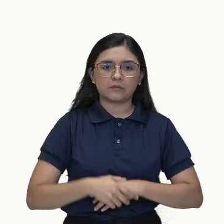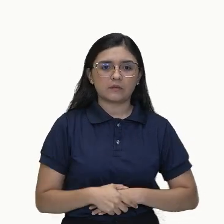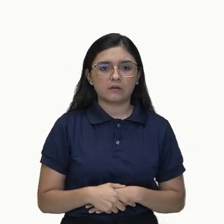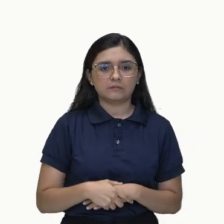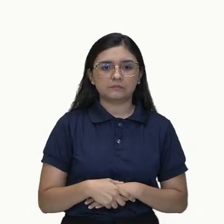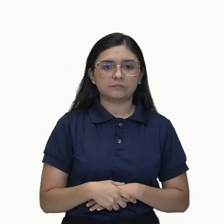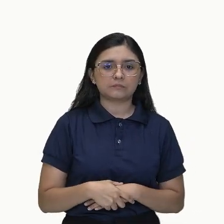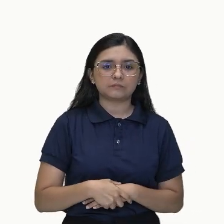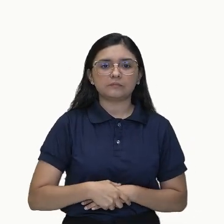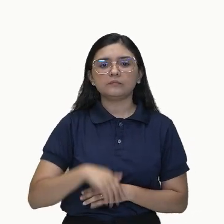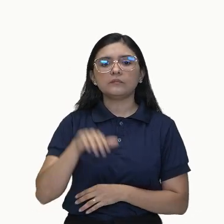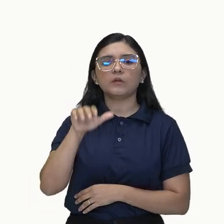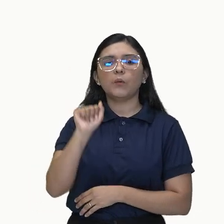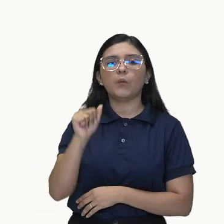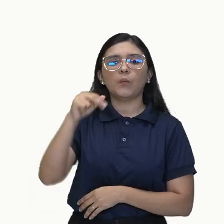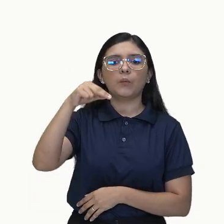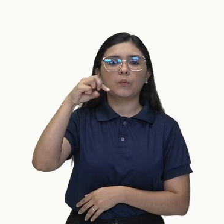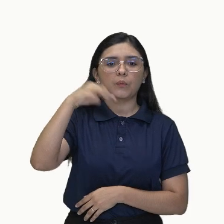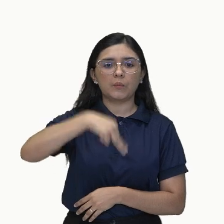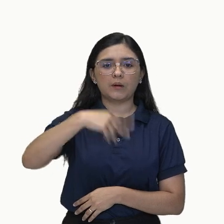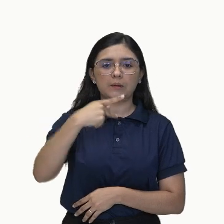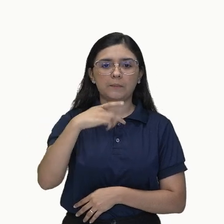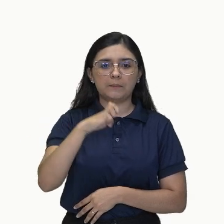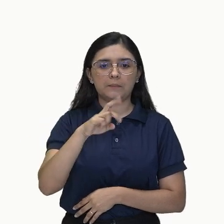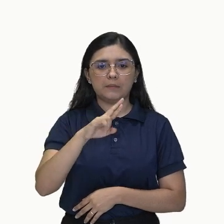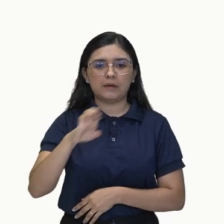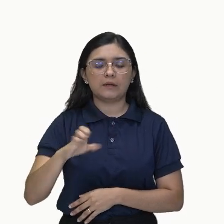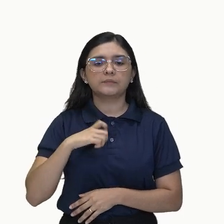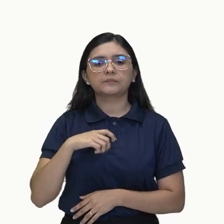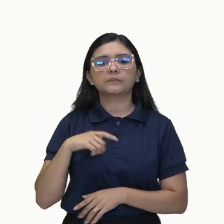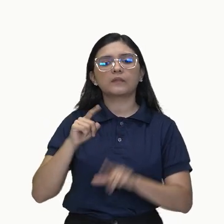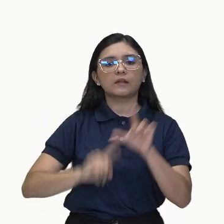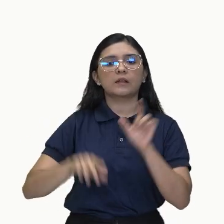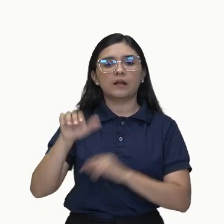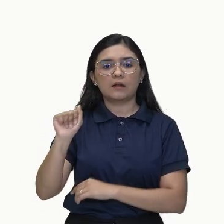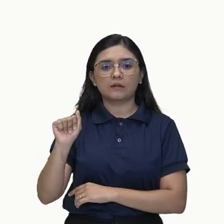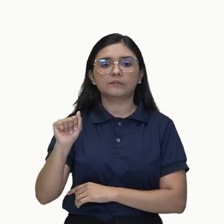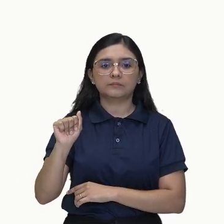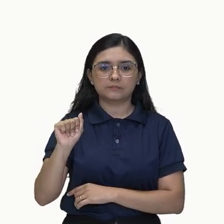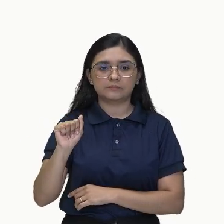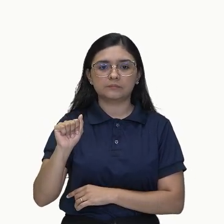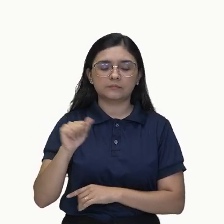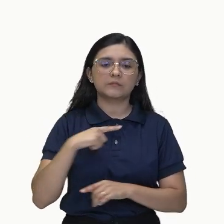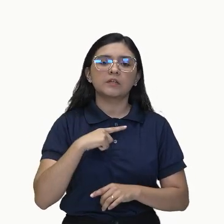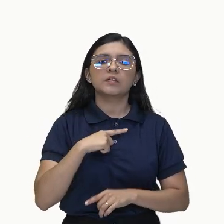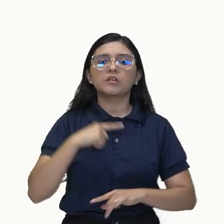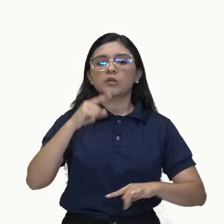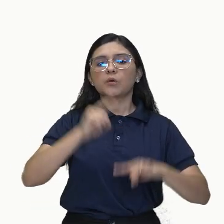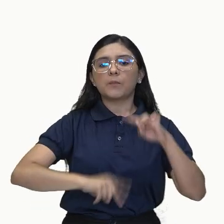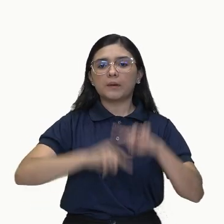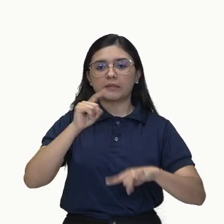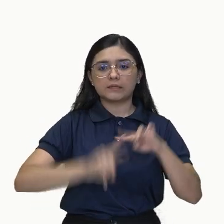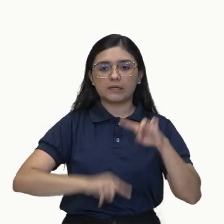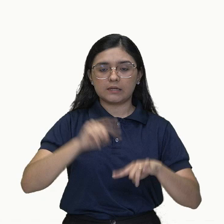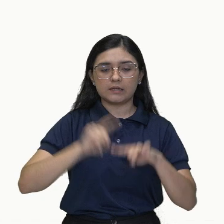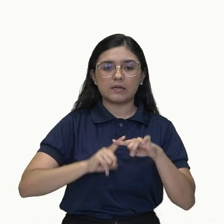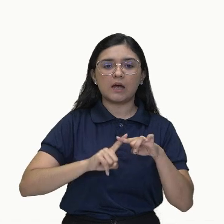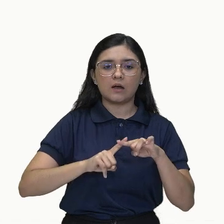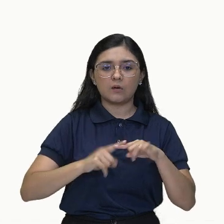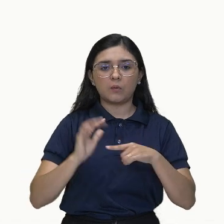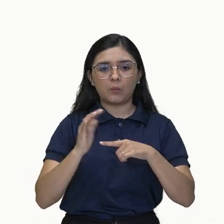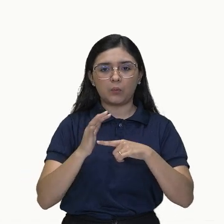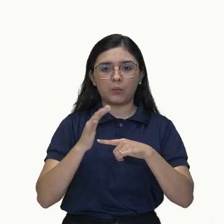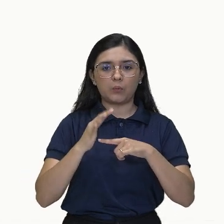ó, o ampere. E o seu aparelho de medição é o amperímetro. Vejam aqui que eu trouxe